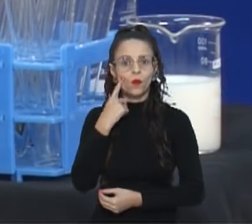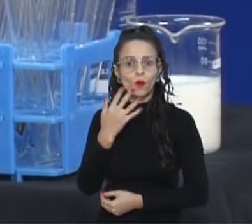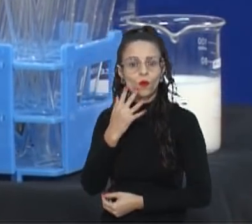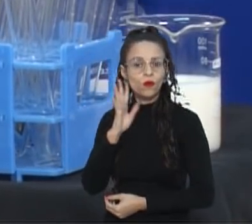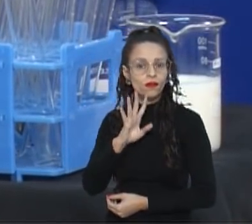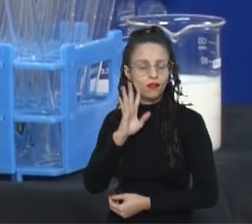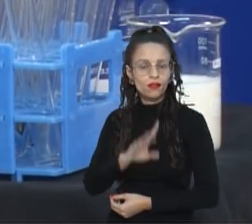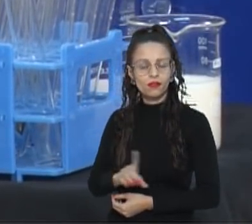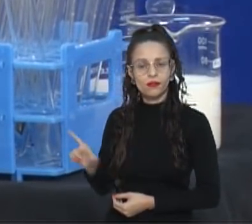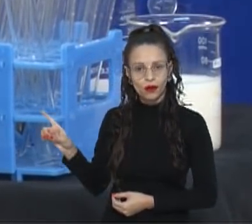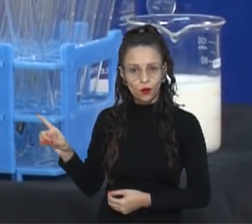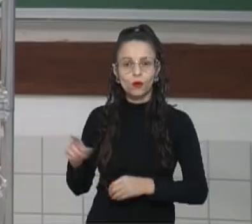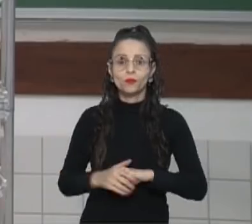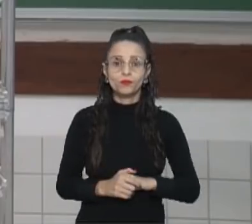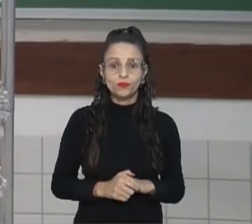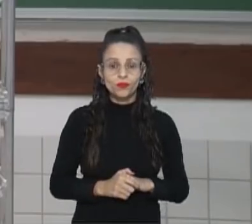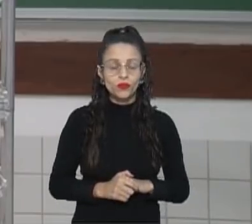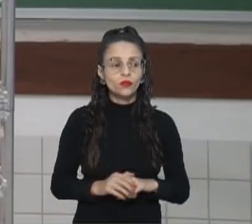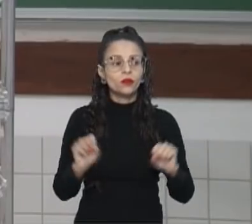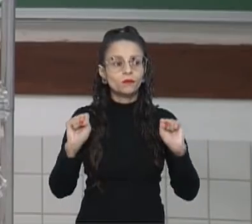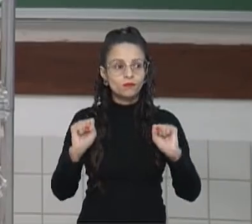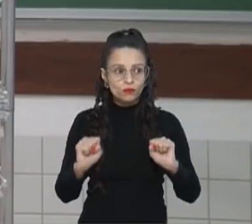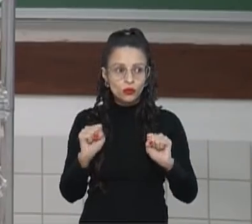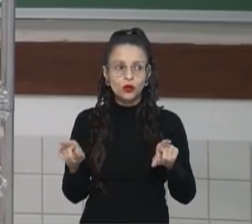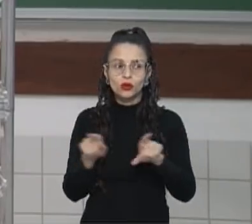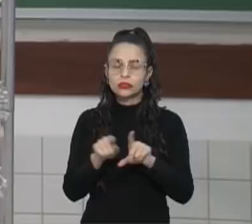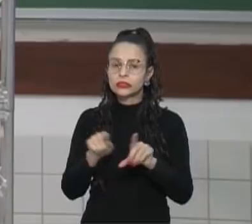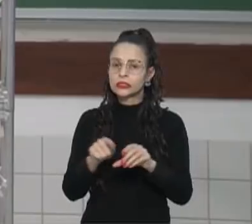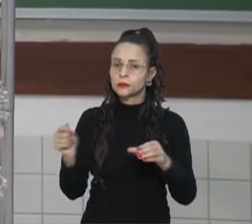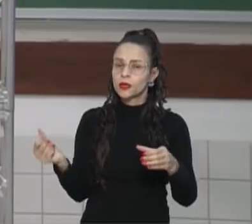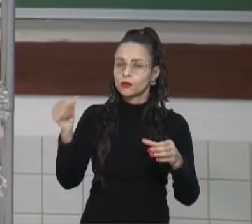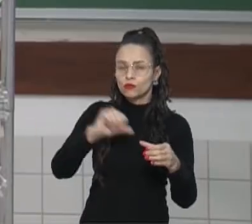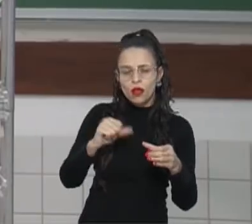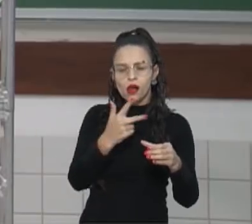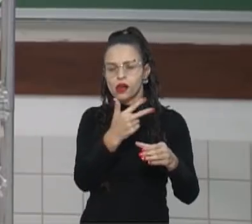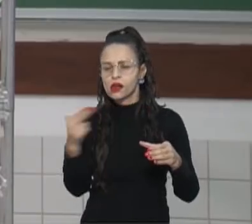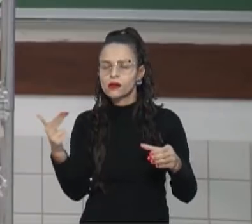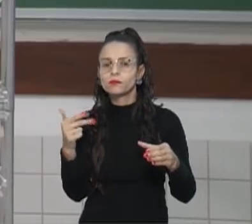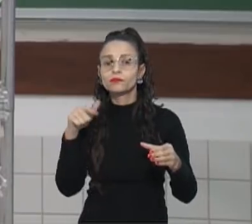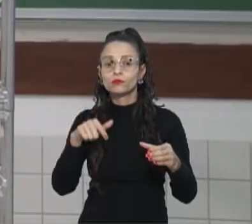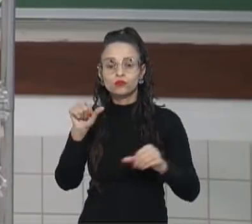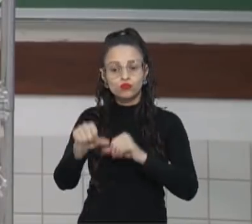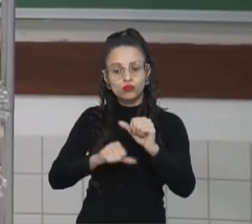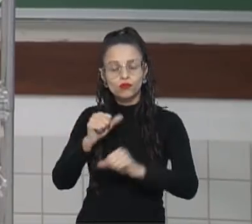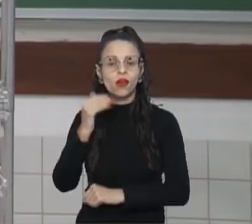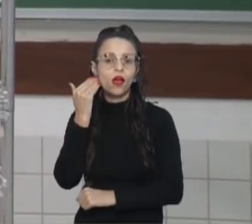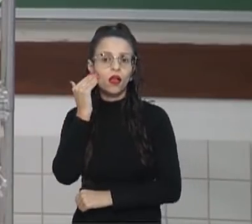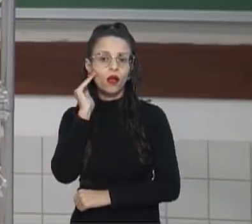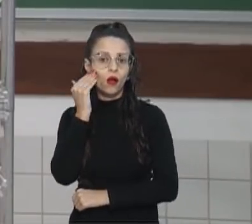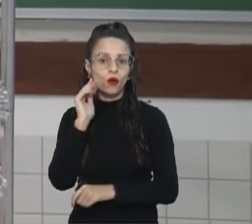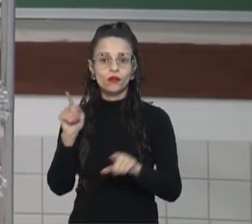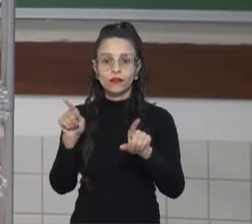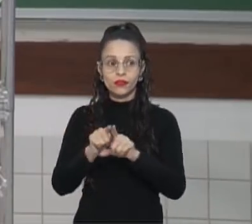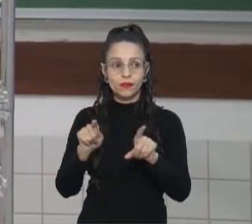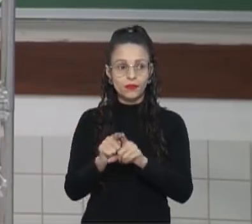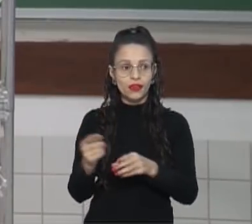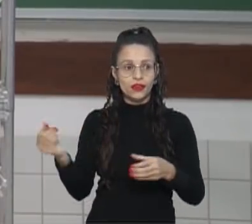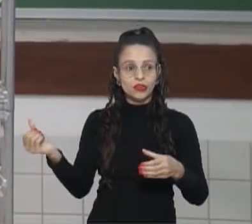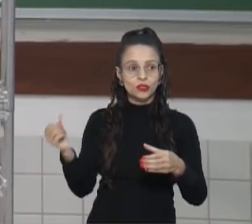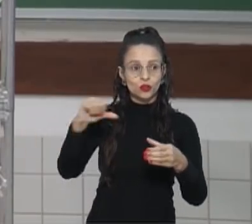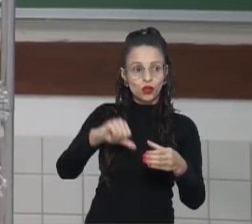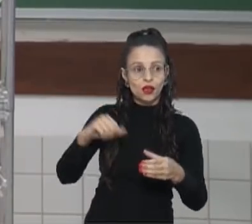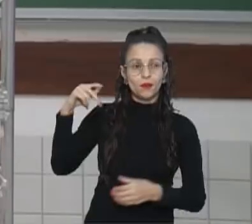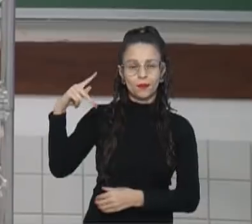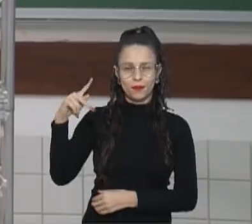também adicionar fenolftaleína, e o resultado seria que ficaria rosa. E também, se nós colocássemos o pH-metro,